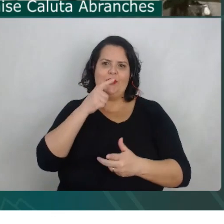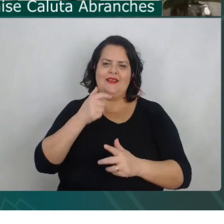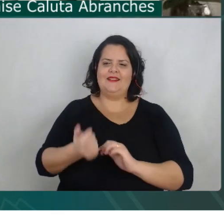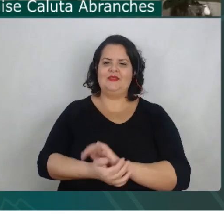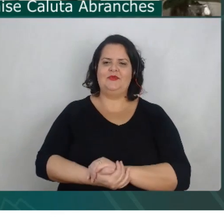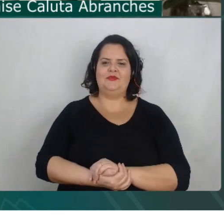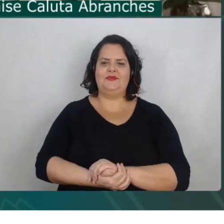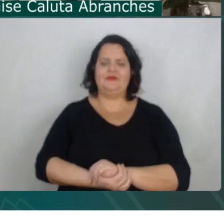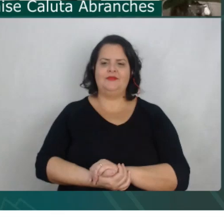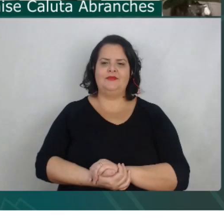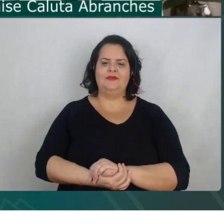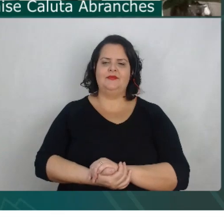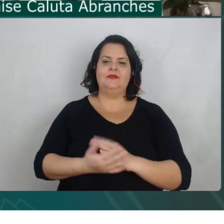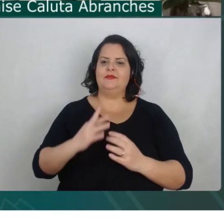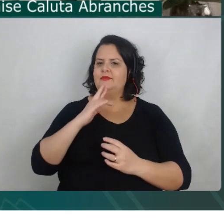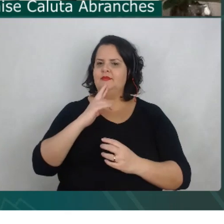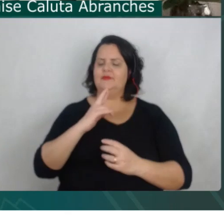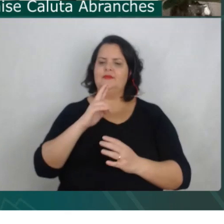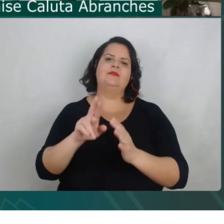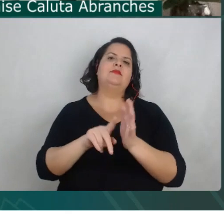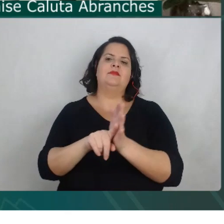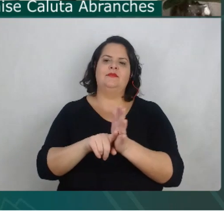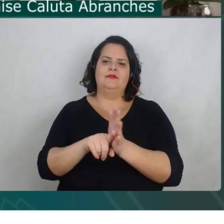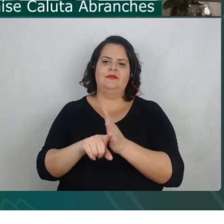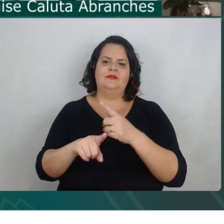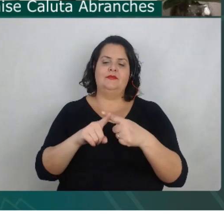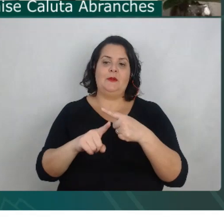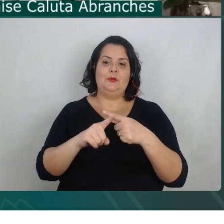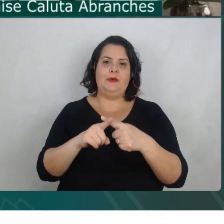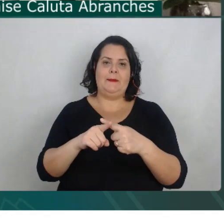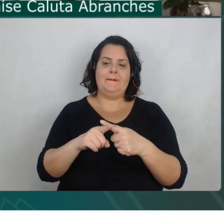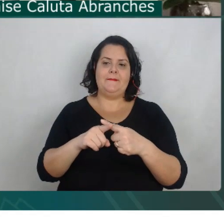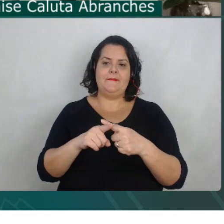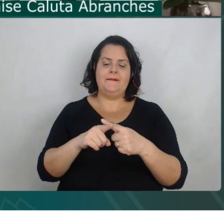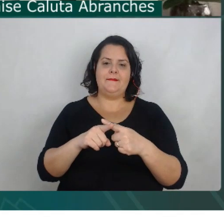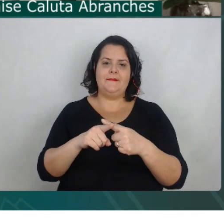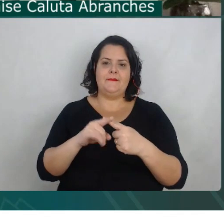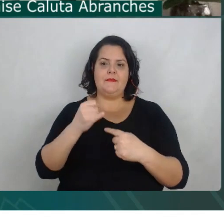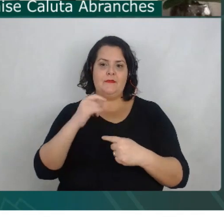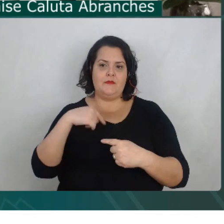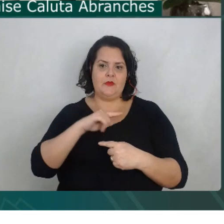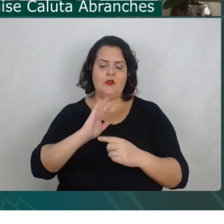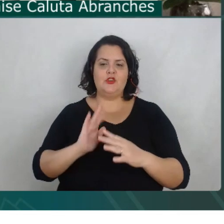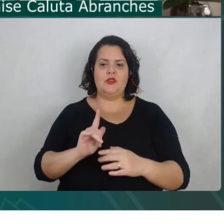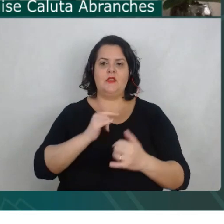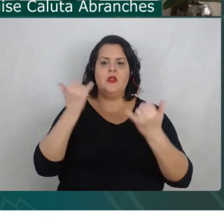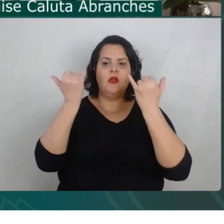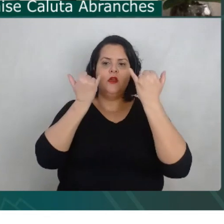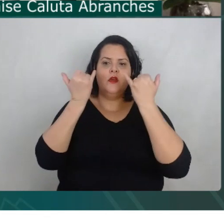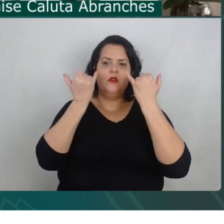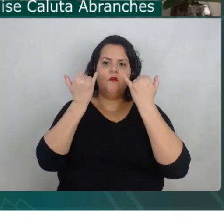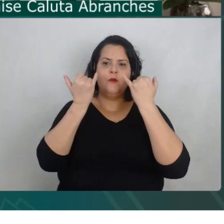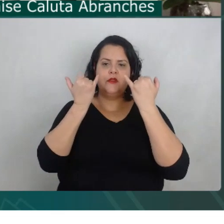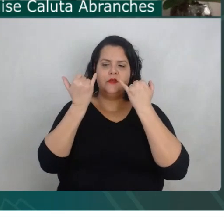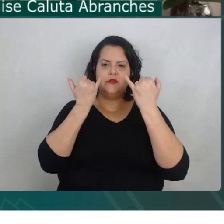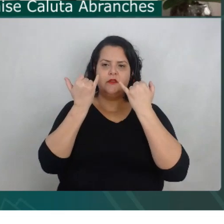Então, respondendo à pergunta, por que se a gente já tem alguns dados, e principalmente sobre